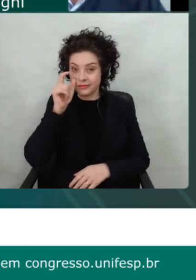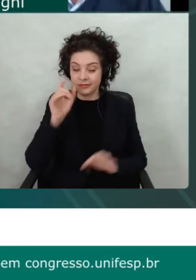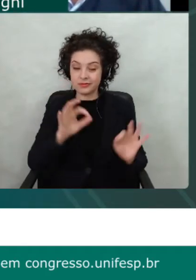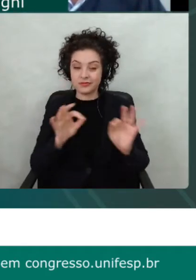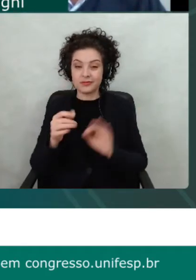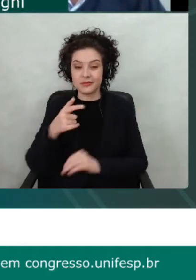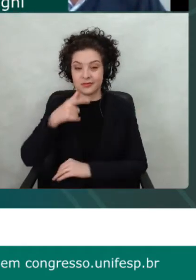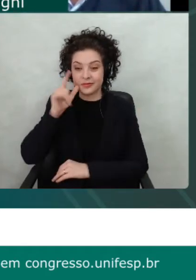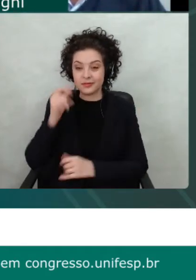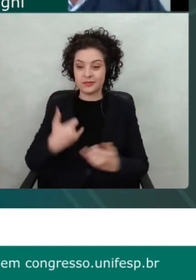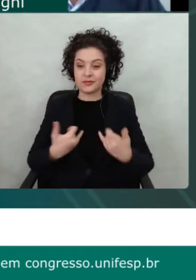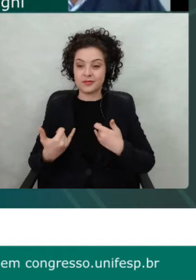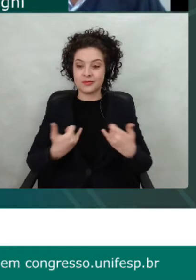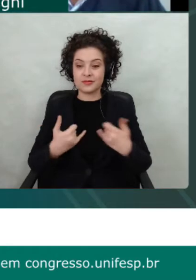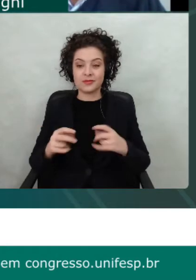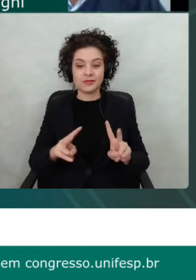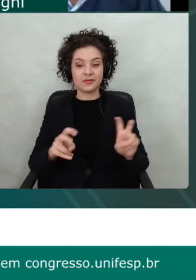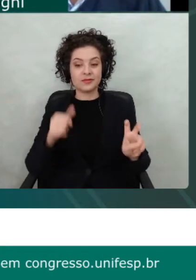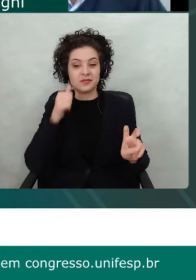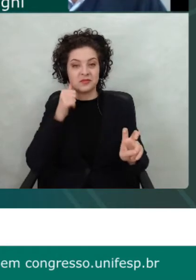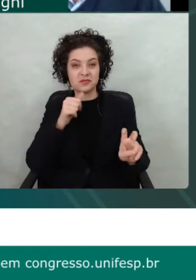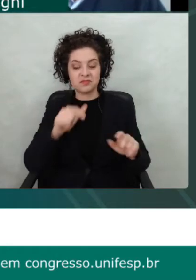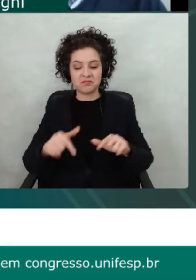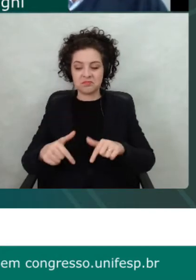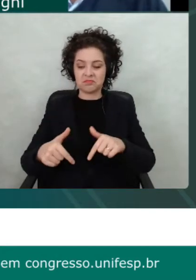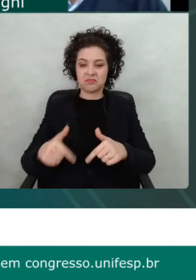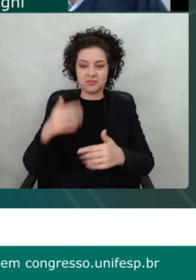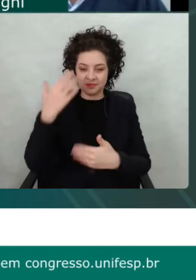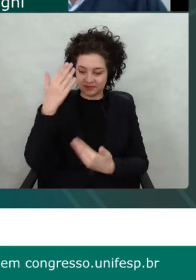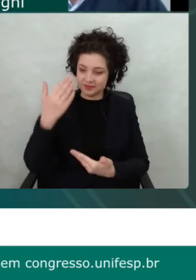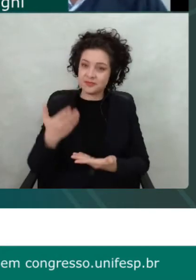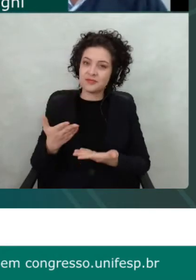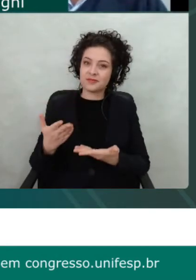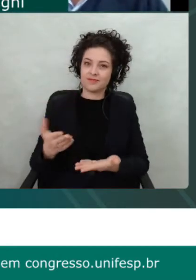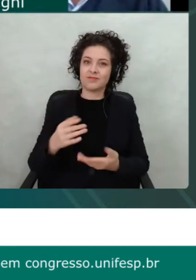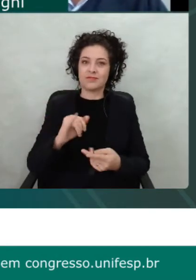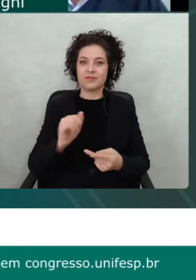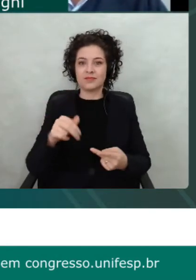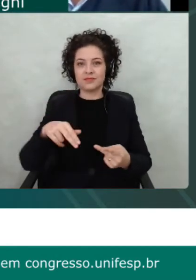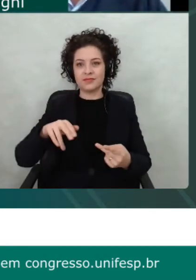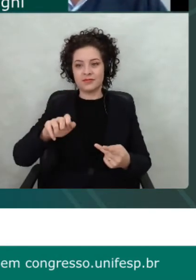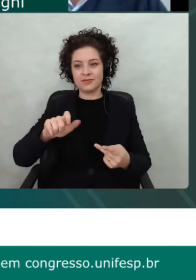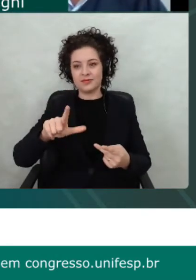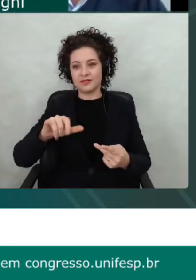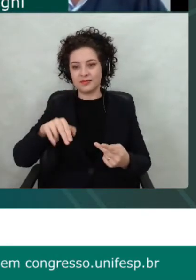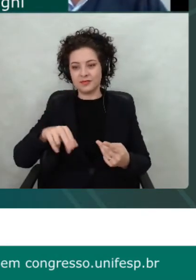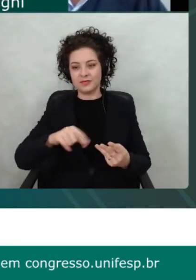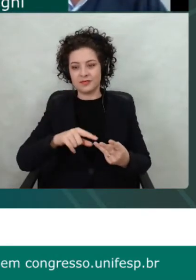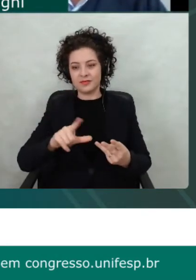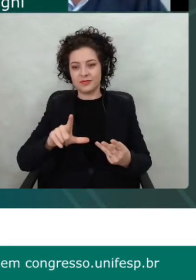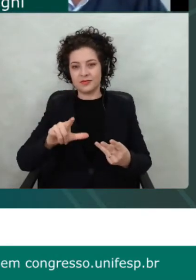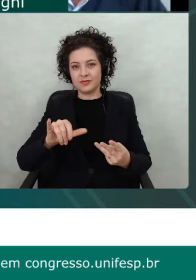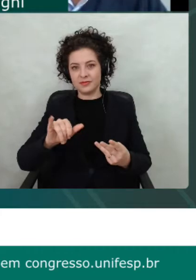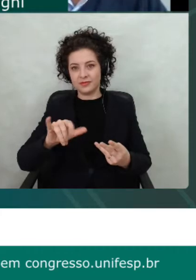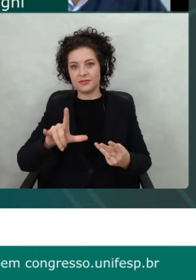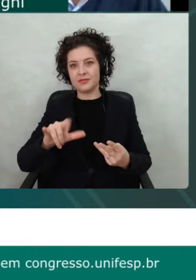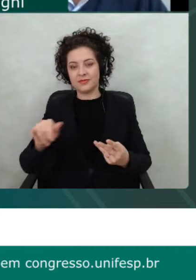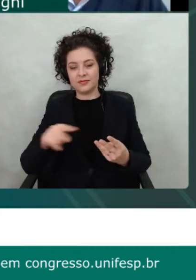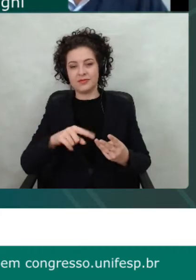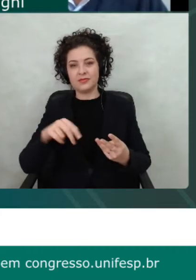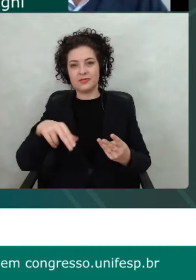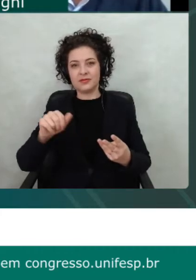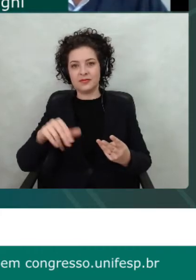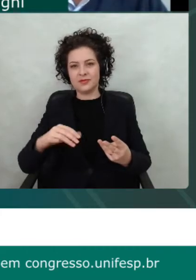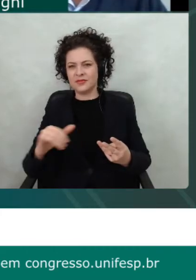das mulheres da linha de frente e reverenciou você, a Jaquelina, a Lili, a Nancy, eu poderia colocar muitas mais,